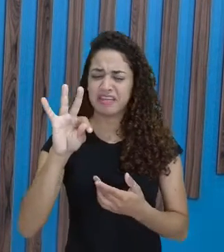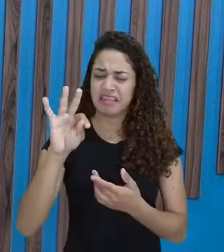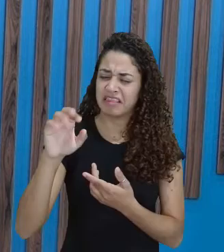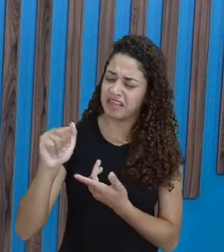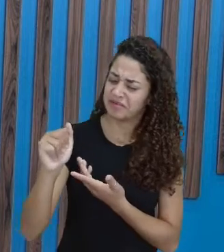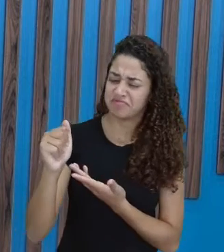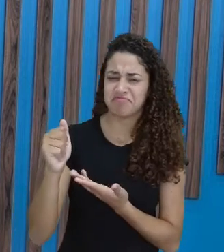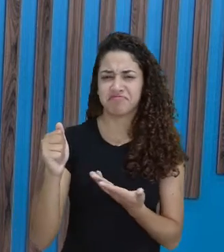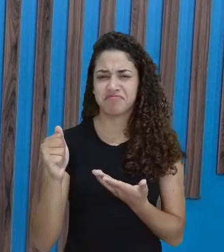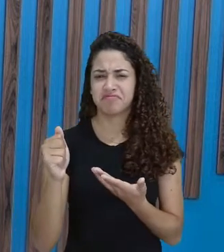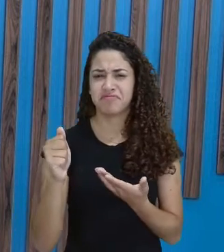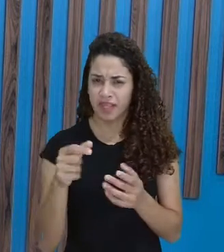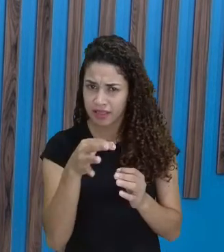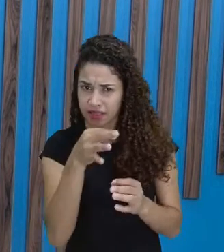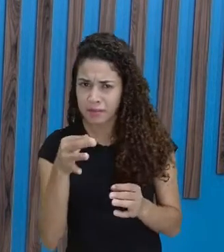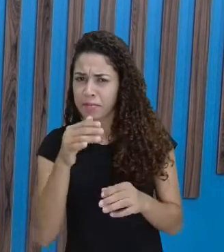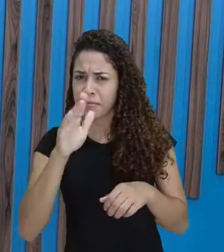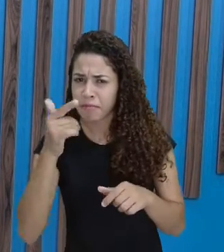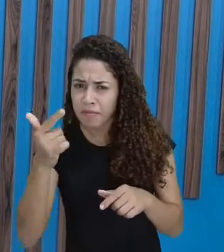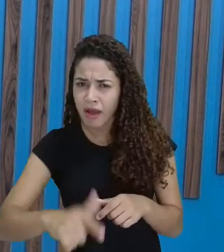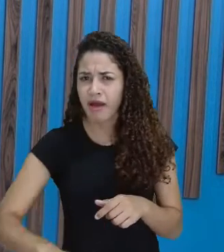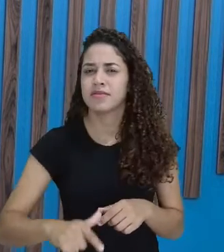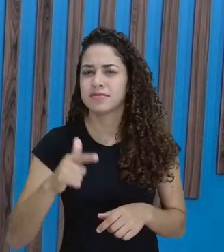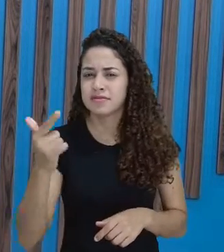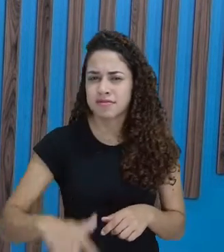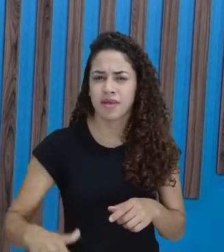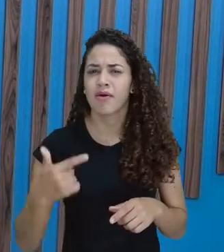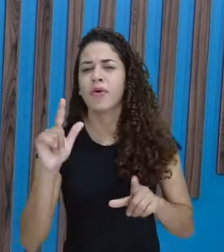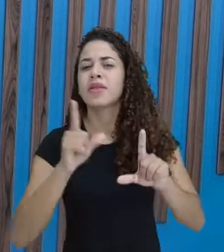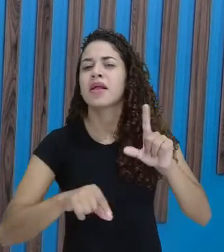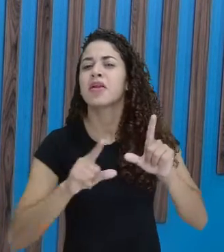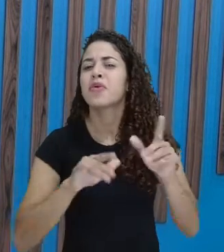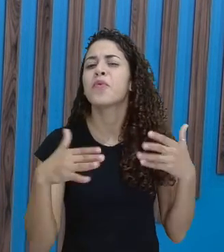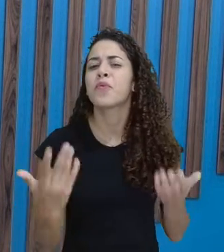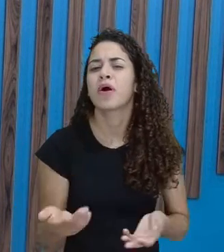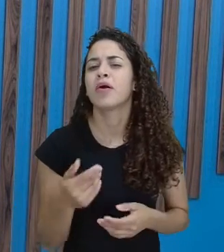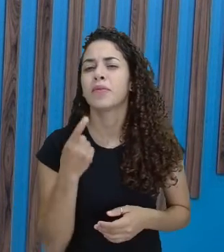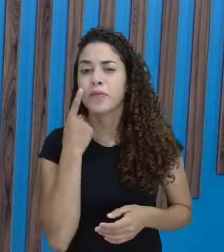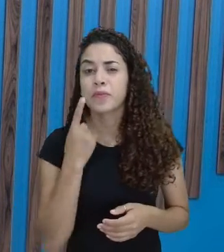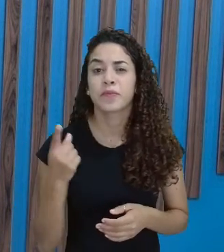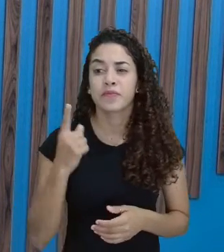Distar. Vou puxar mais para a gente ver se tem outra letrinha que vai ajudar nessa sílaba, né?